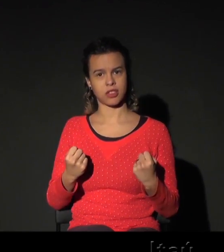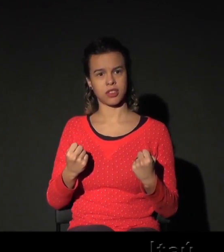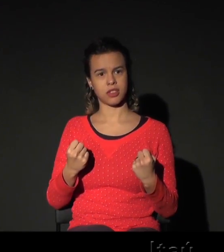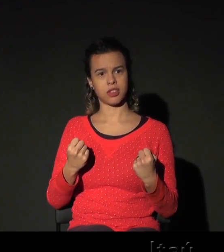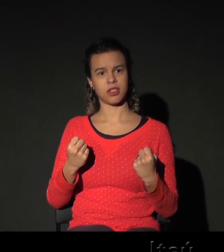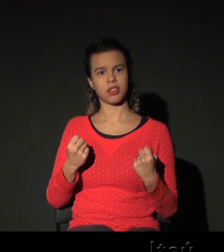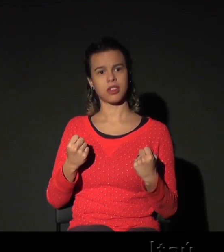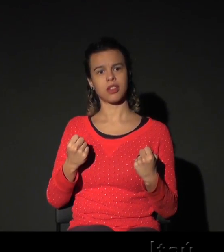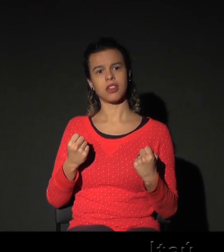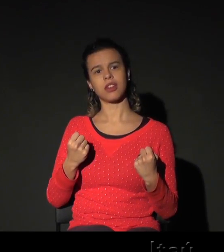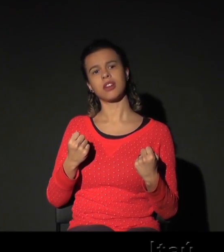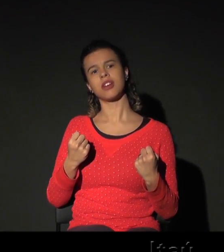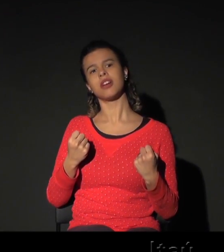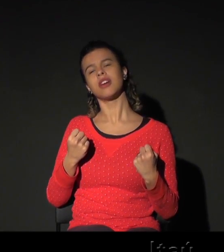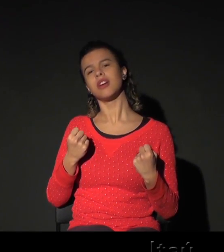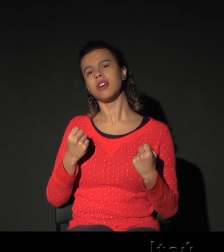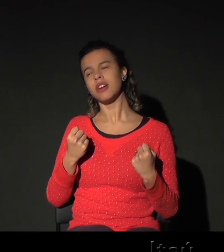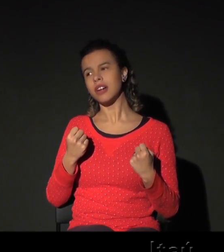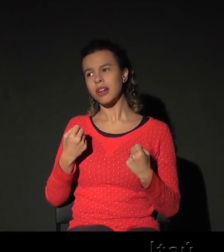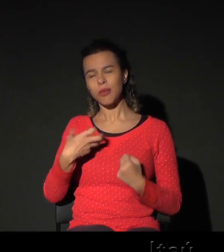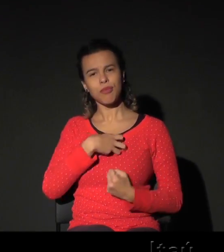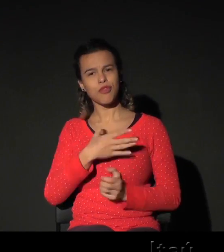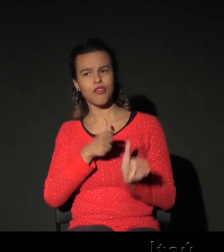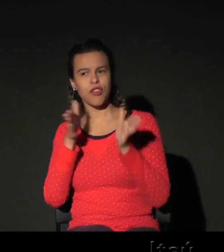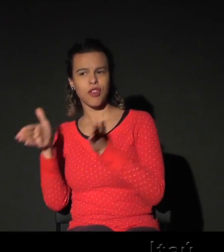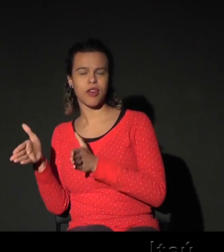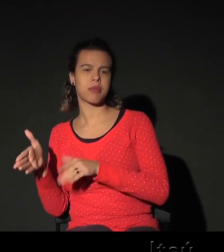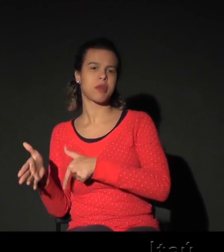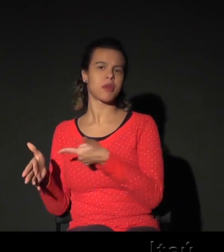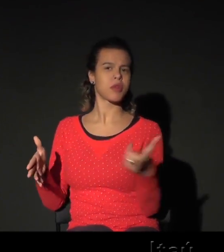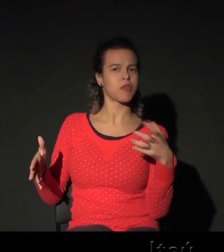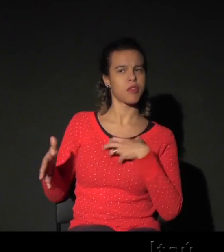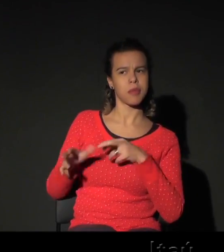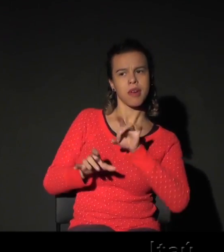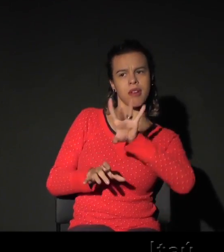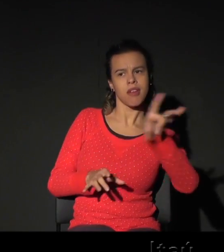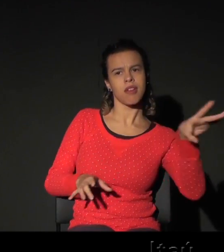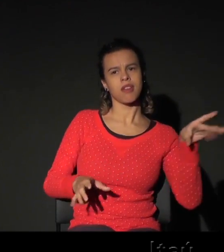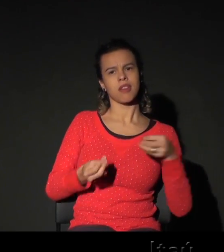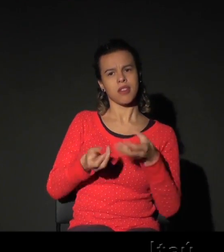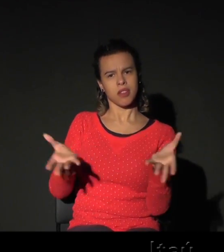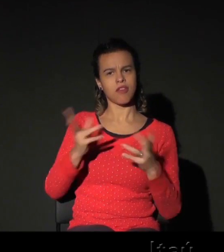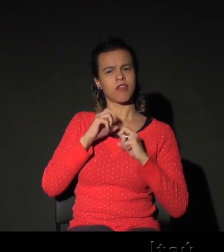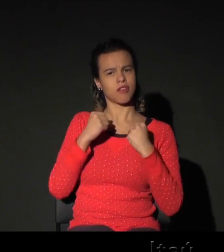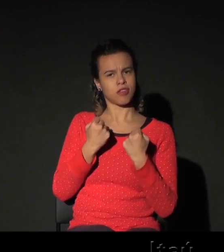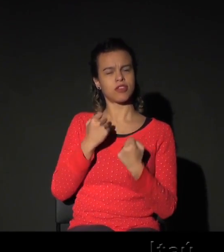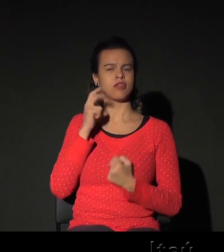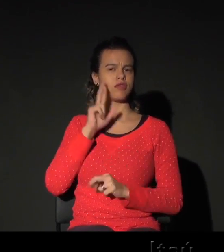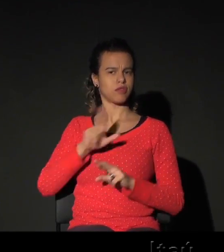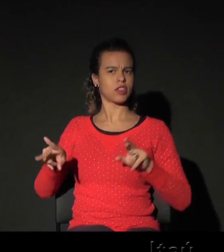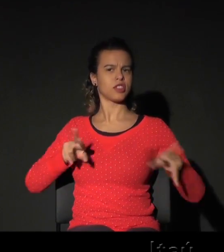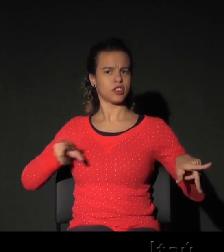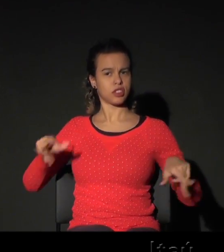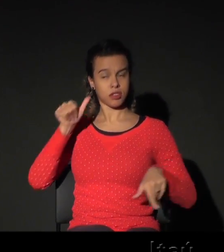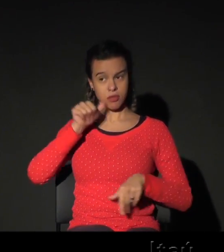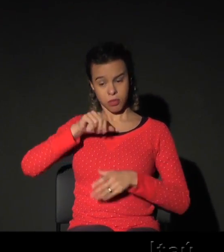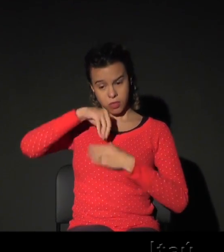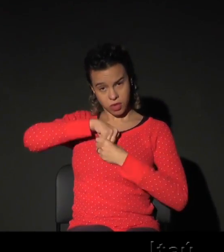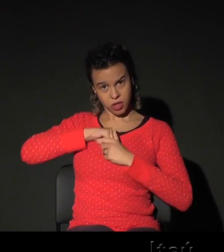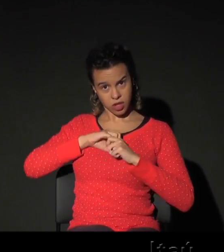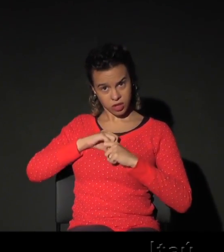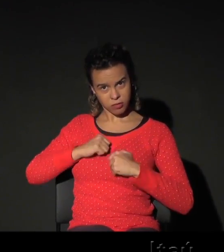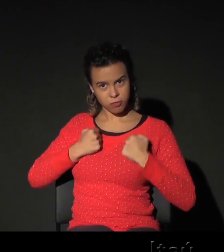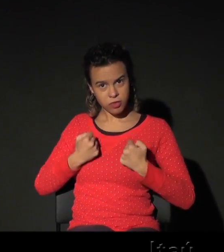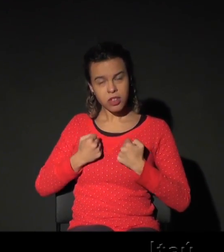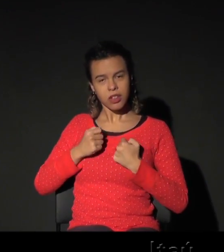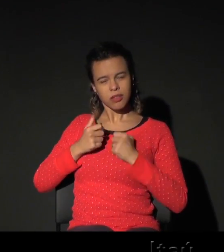para uma de uma certa forma para outra de outra forma cada cada guerreira dessa ela vai se